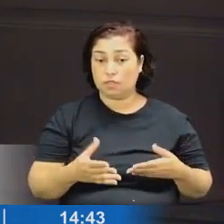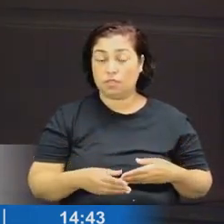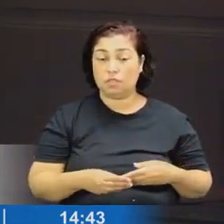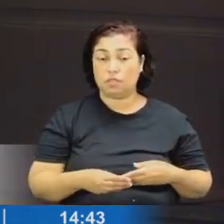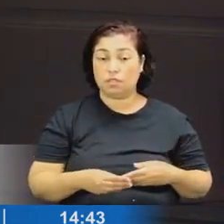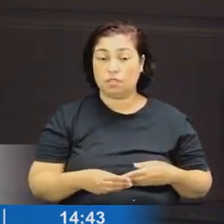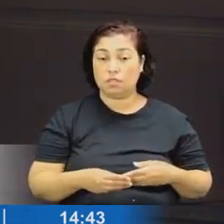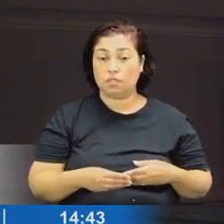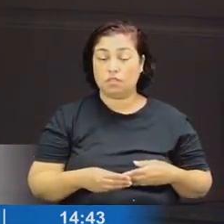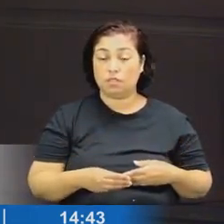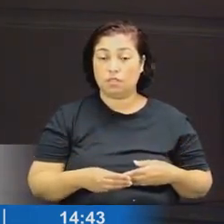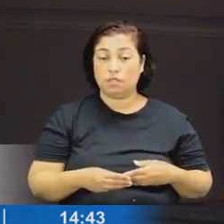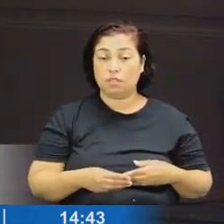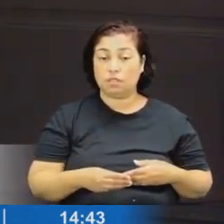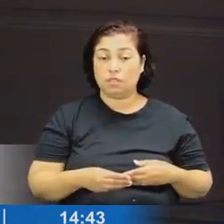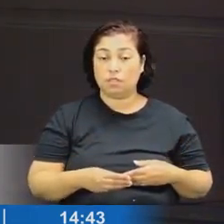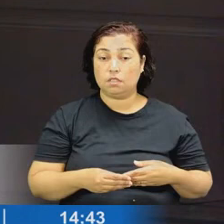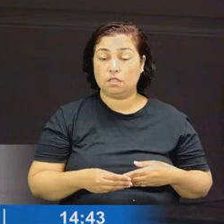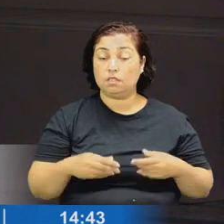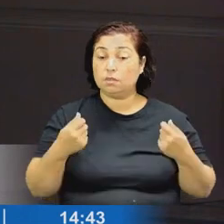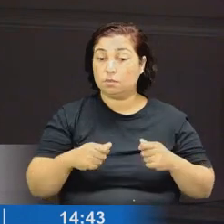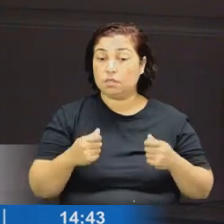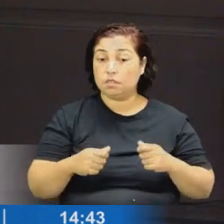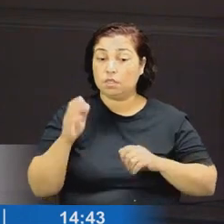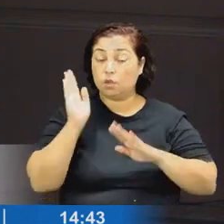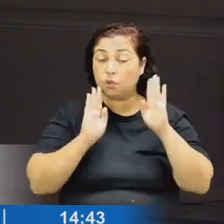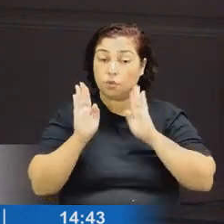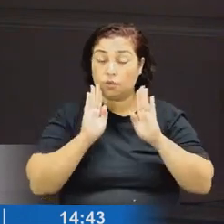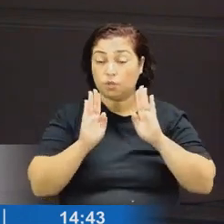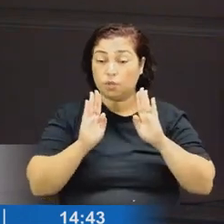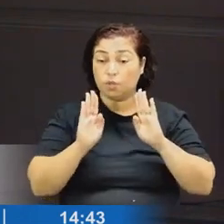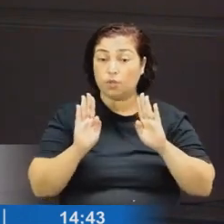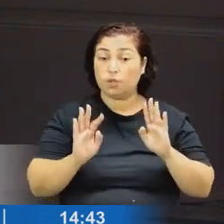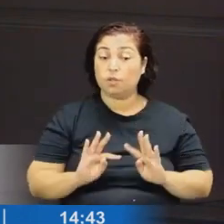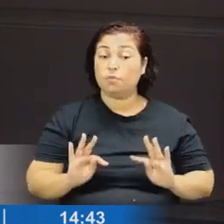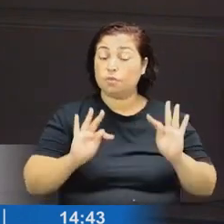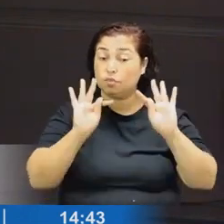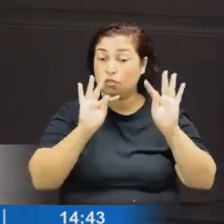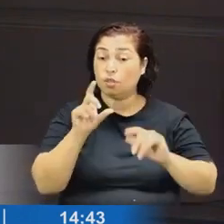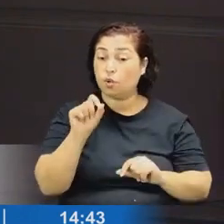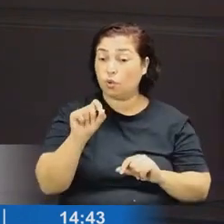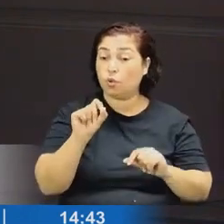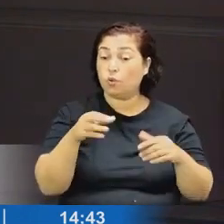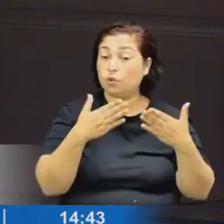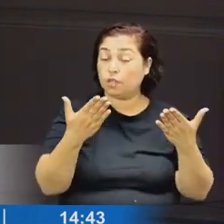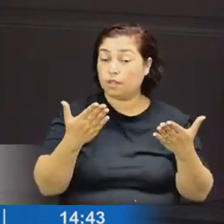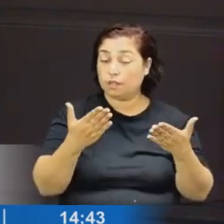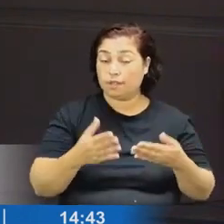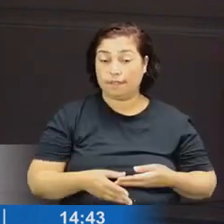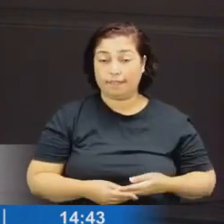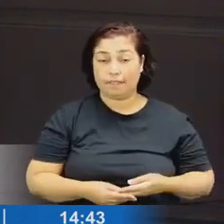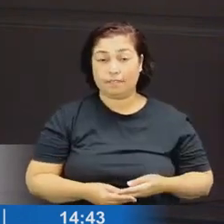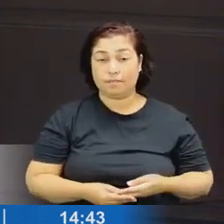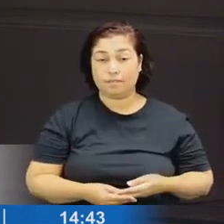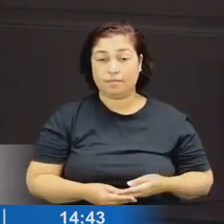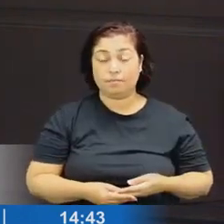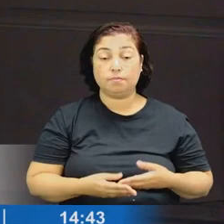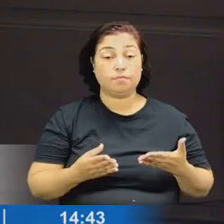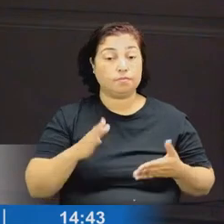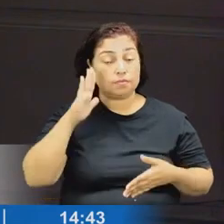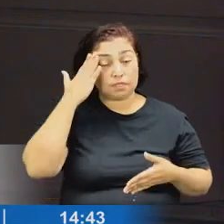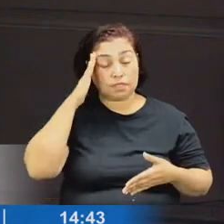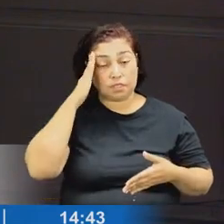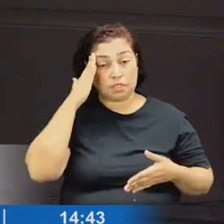né de quantidade você precisa cuidar das habilidades técnicas que que são as habilidades técnicas né É você saber